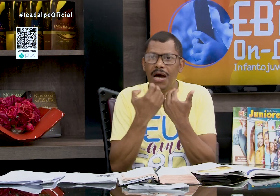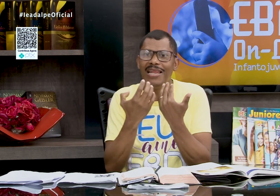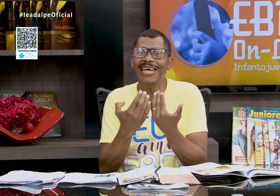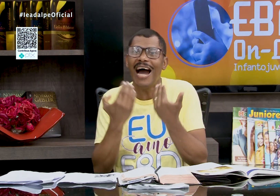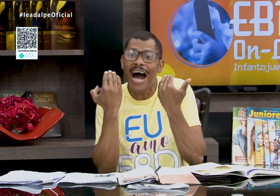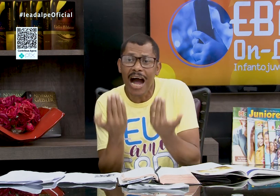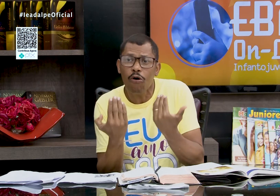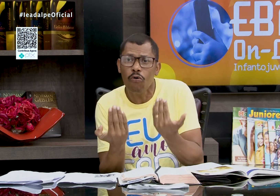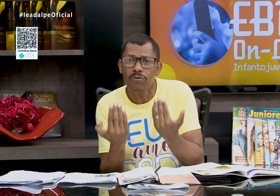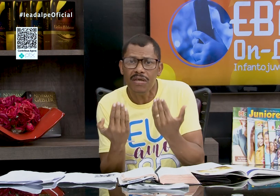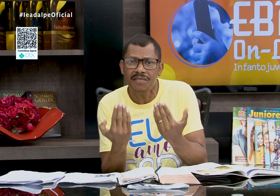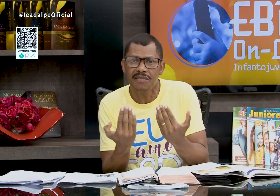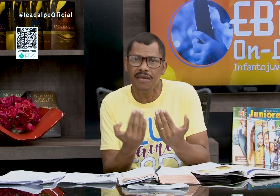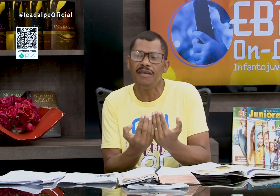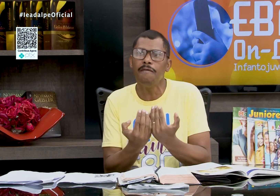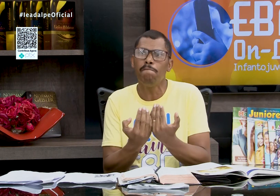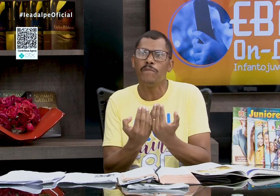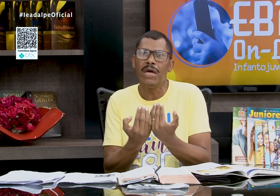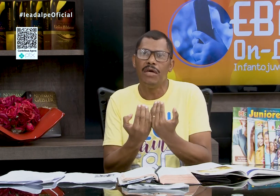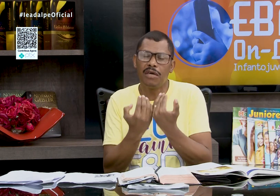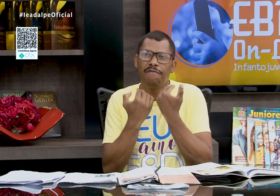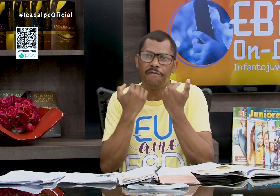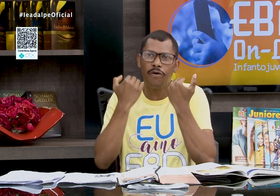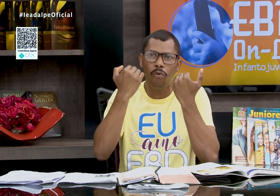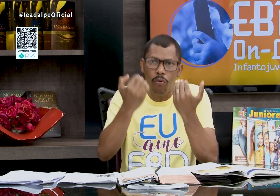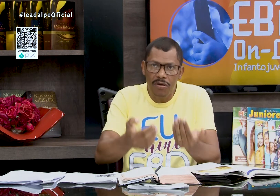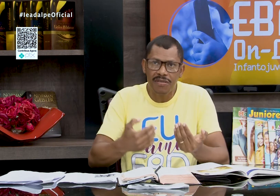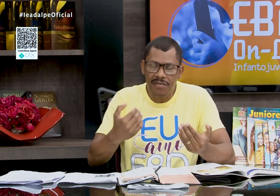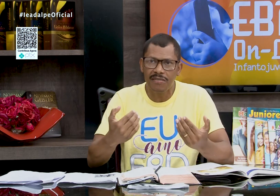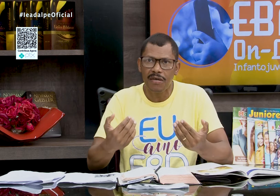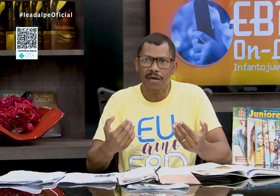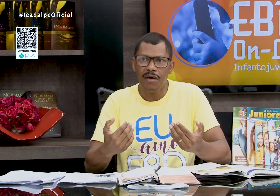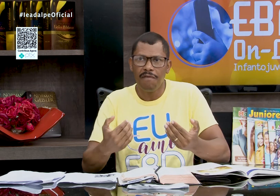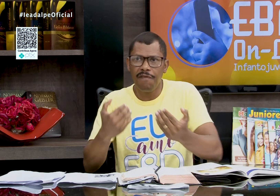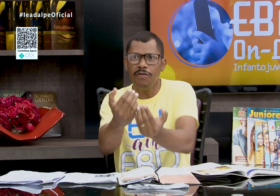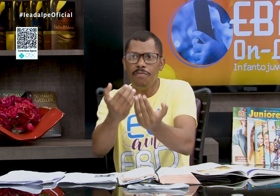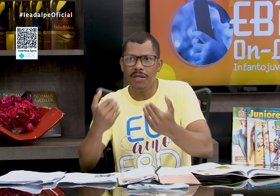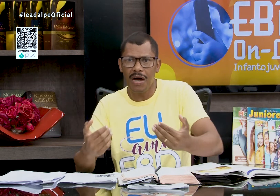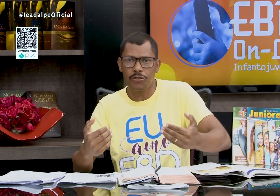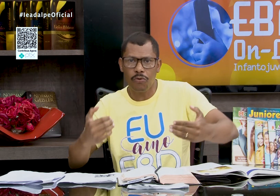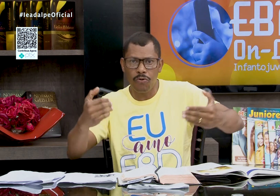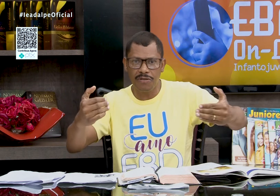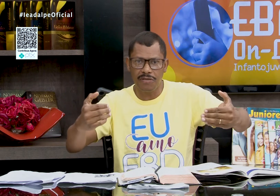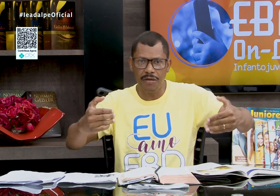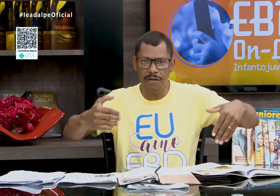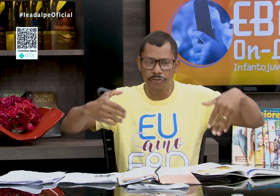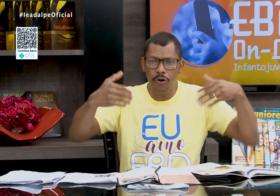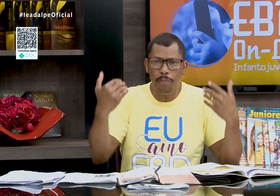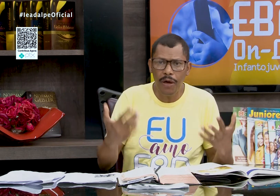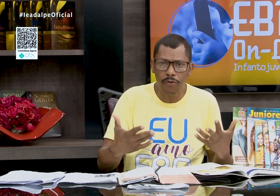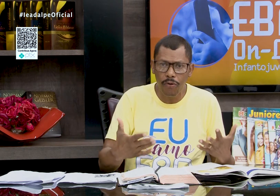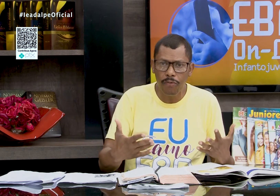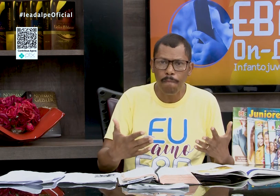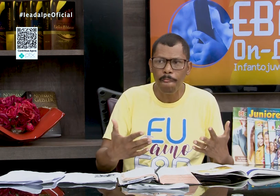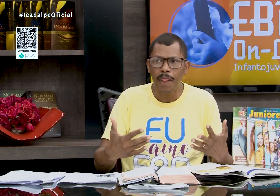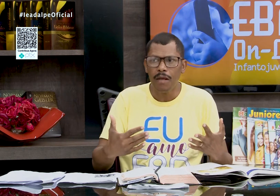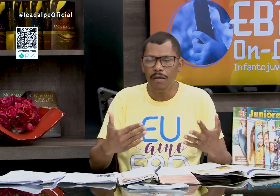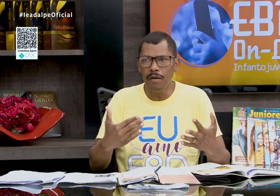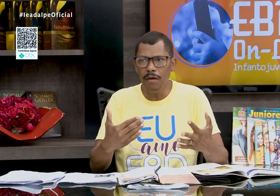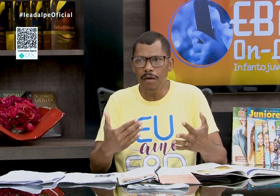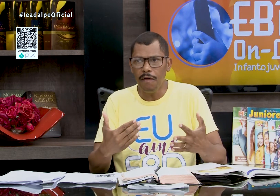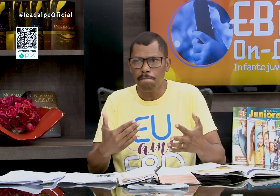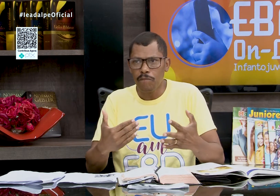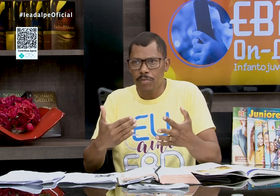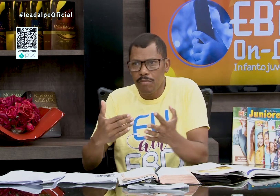que ali aconteceram e que foi coisas fenomenal as coisas que Deus operou